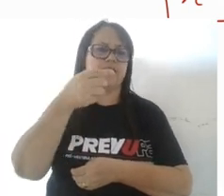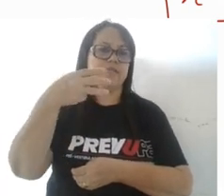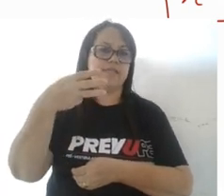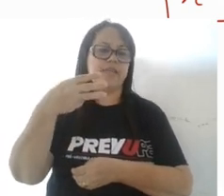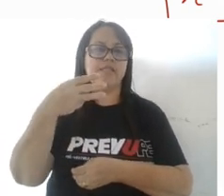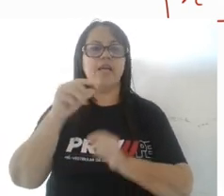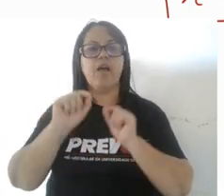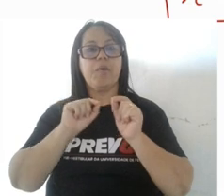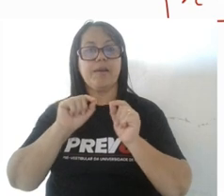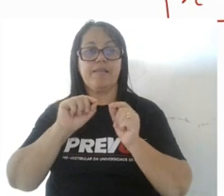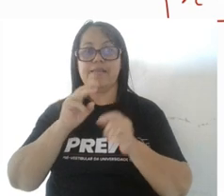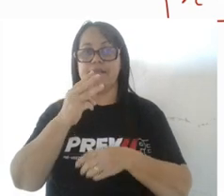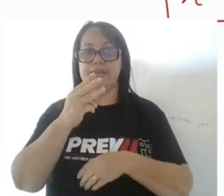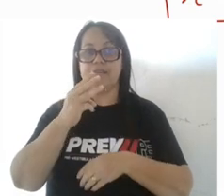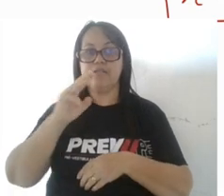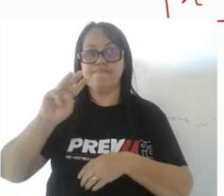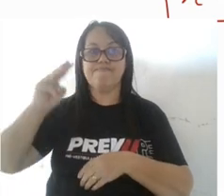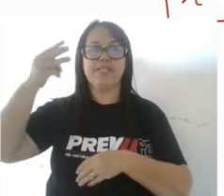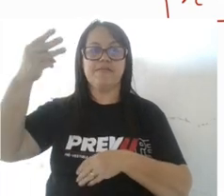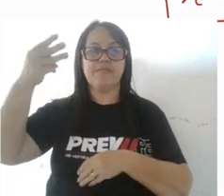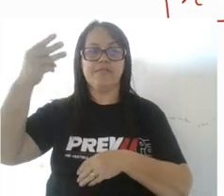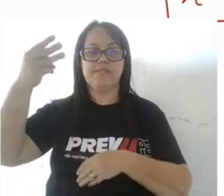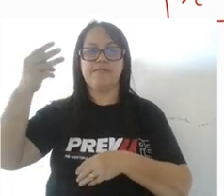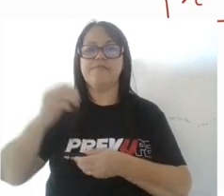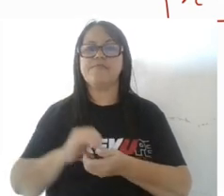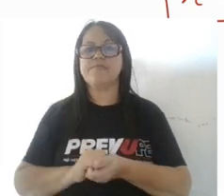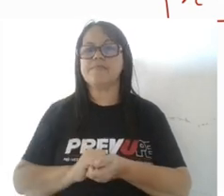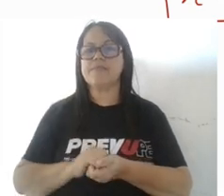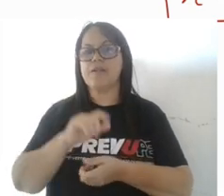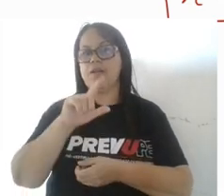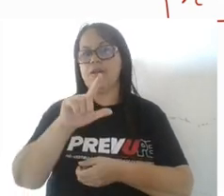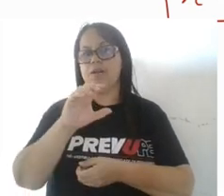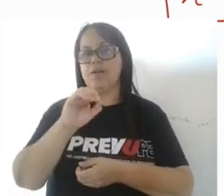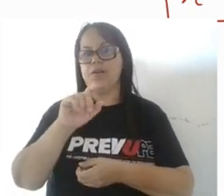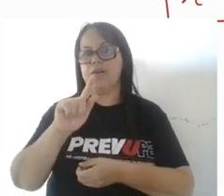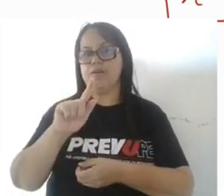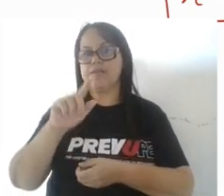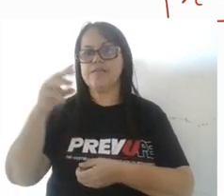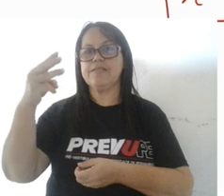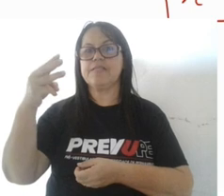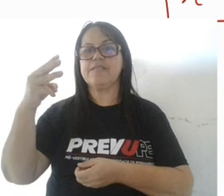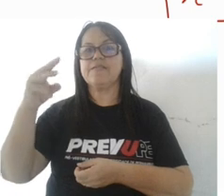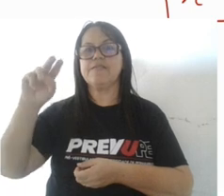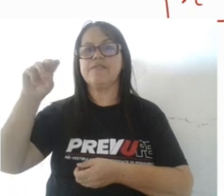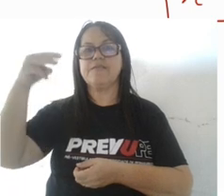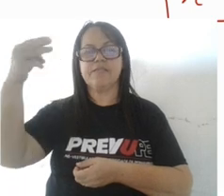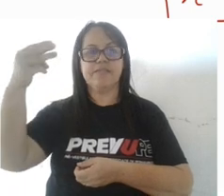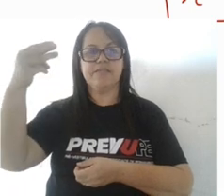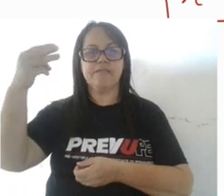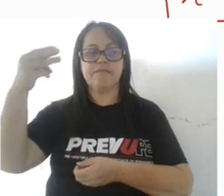27 é 3 elevado 3 então é a mesma coisa de log de 3 elev 3 na